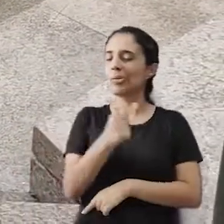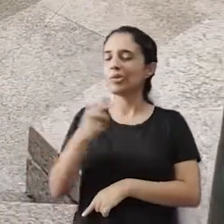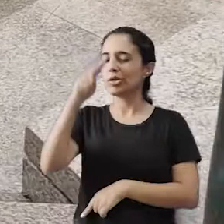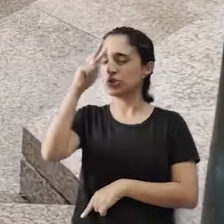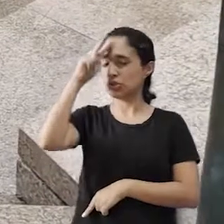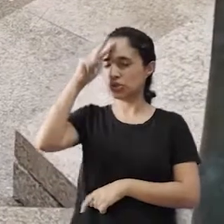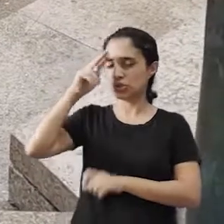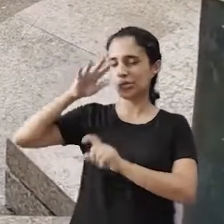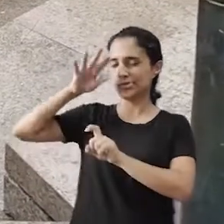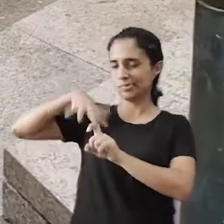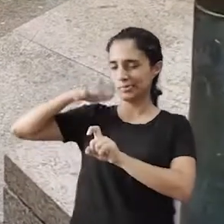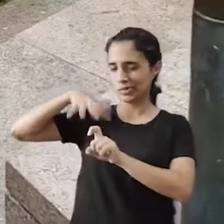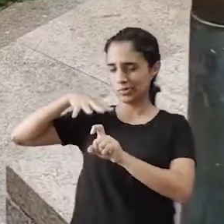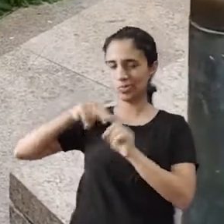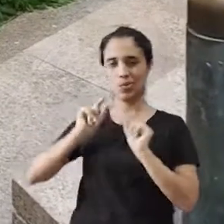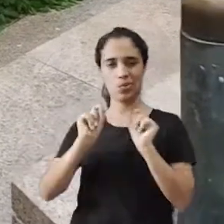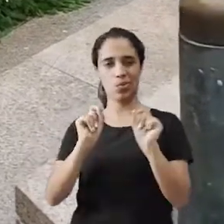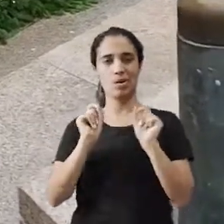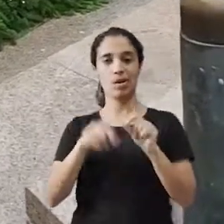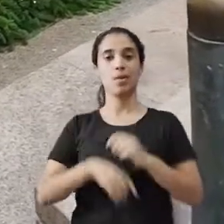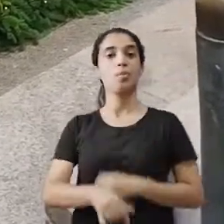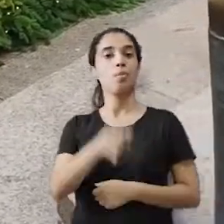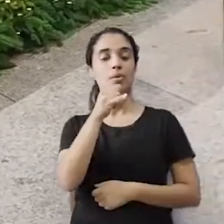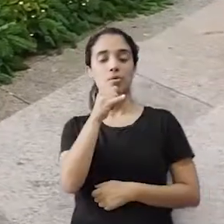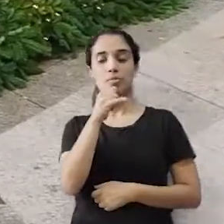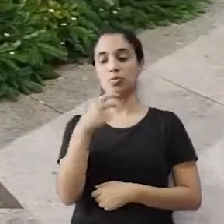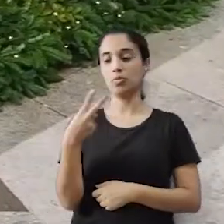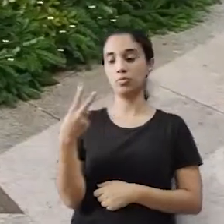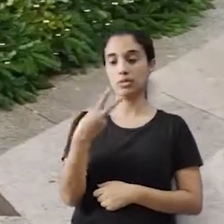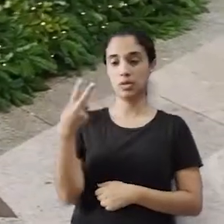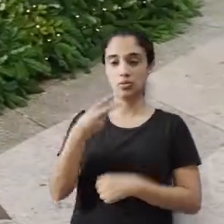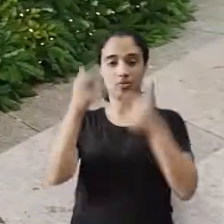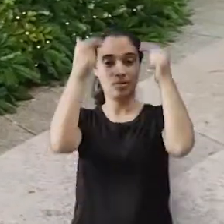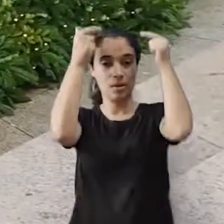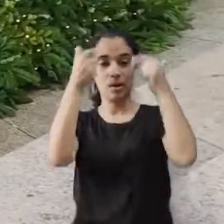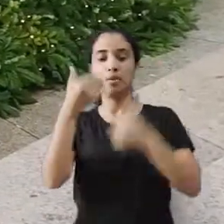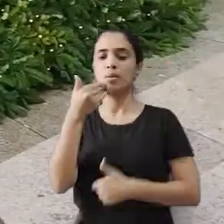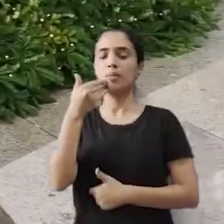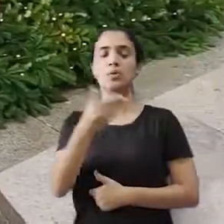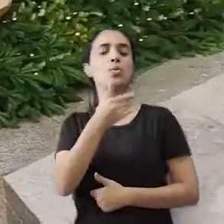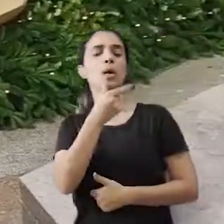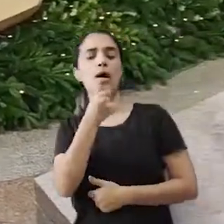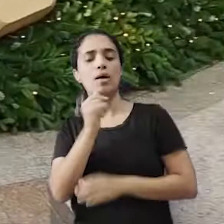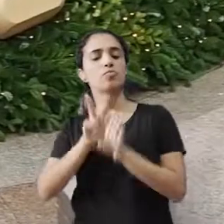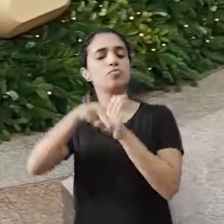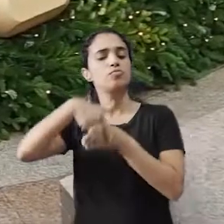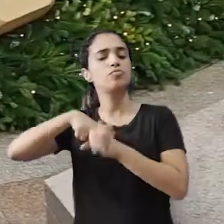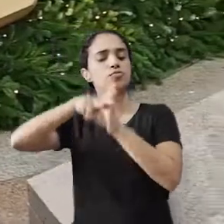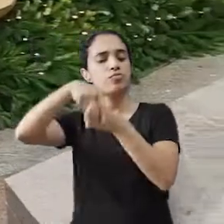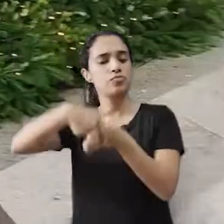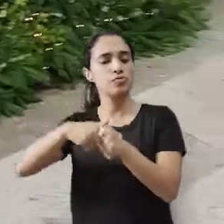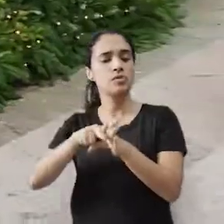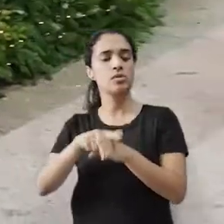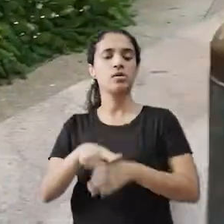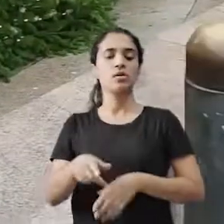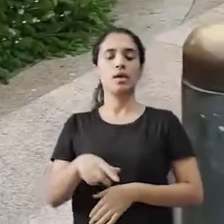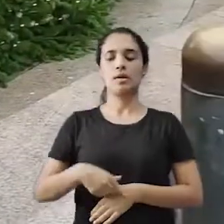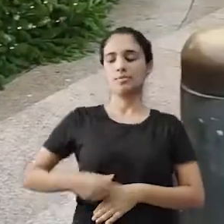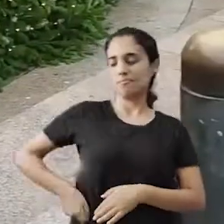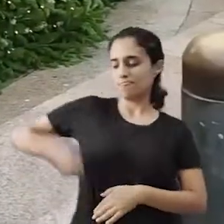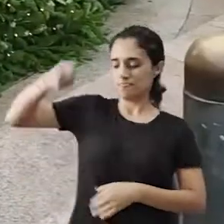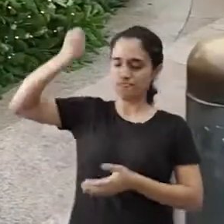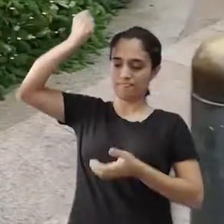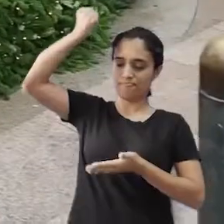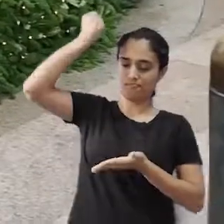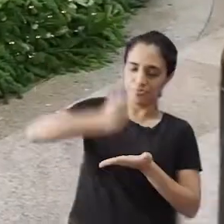outro mito que as pessoas falam, que era em relação ao vice-rei, que ele pediu água para os cavalos e quando enfiou a espada